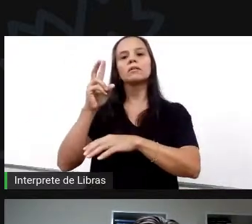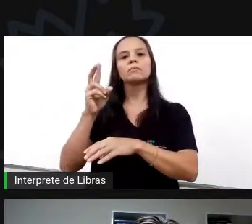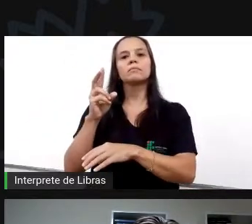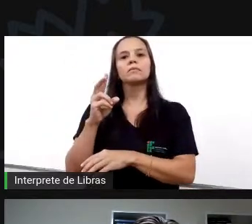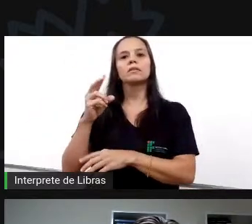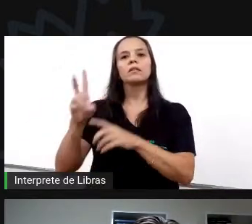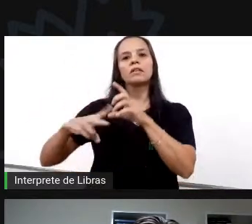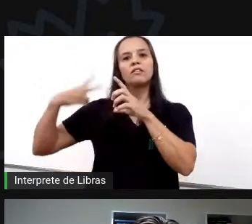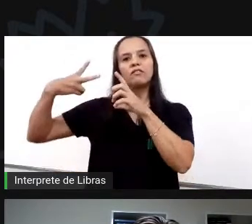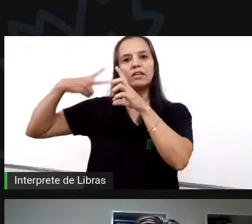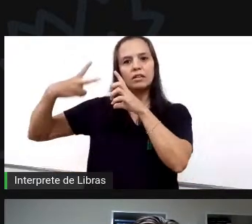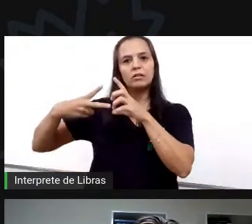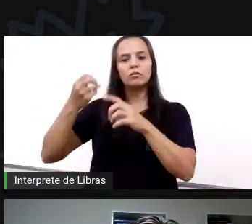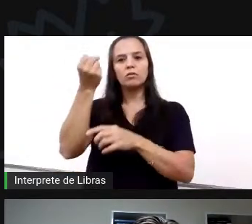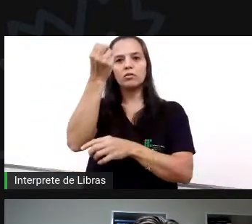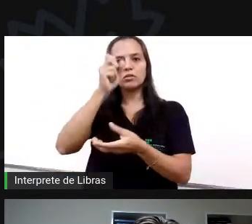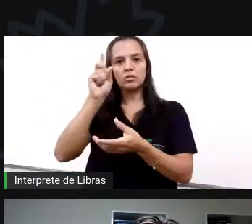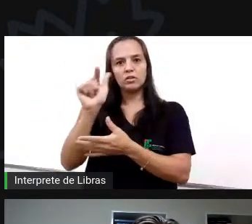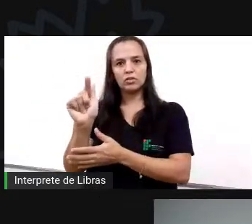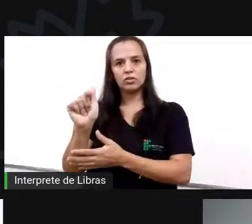Giruá.